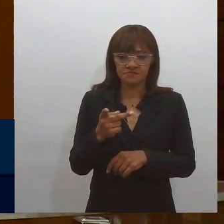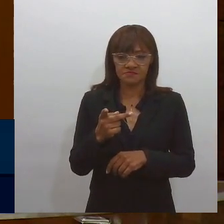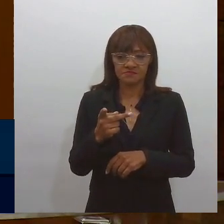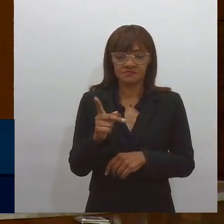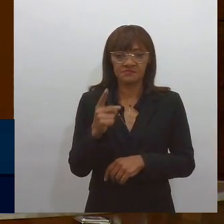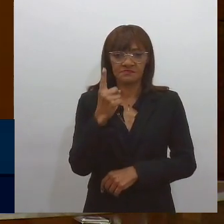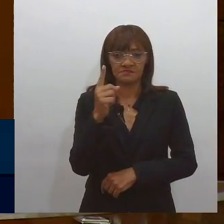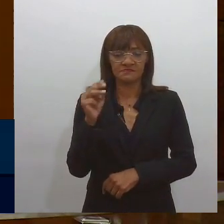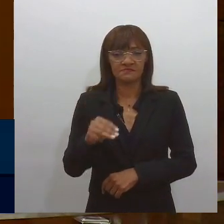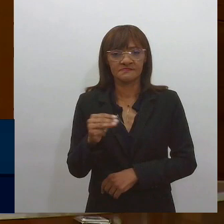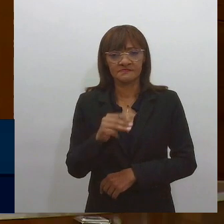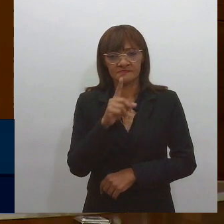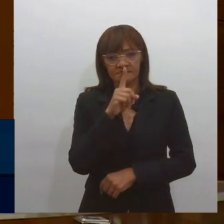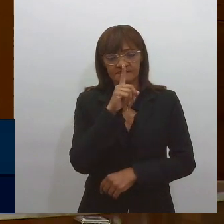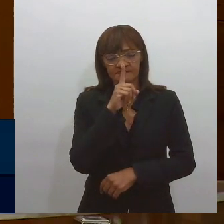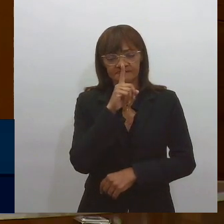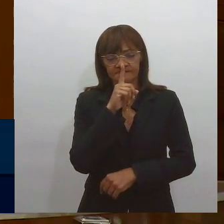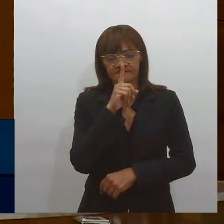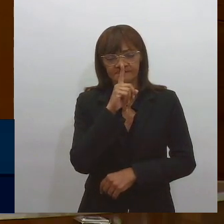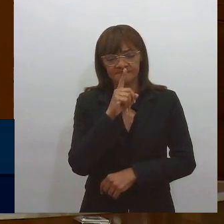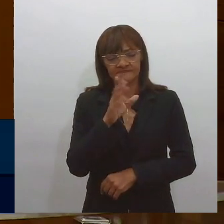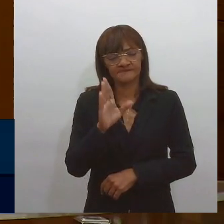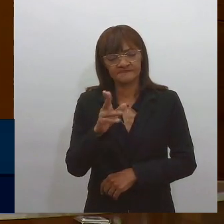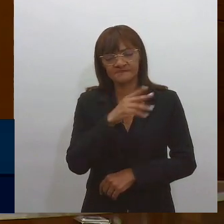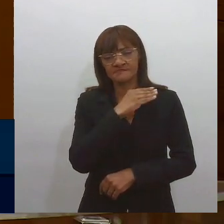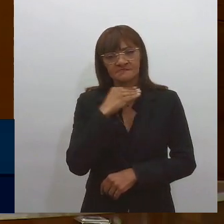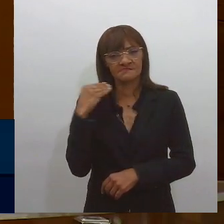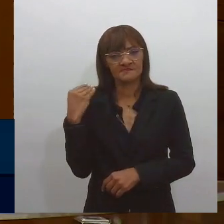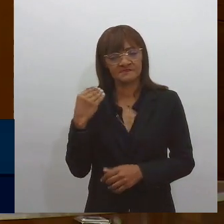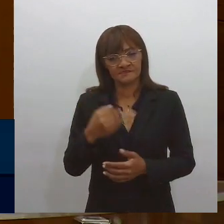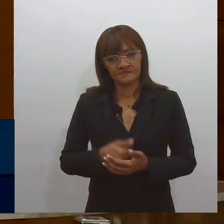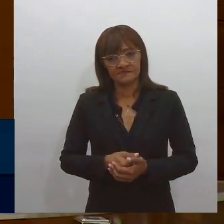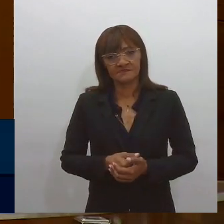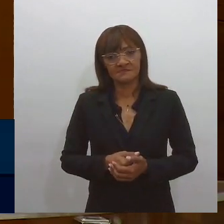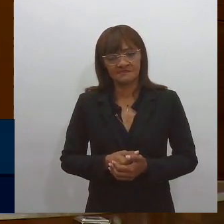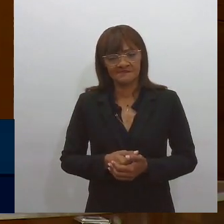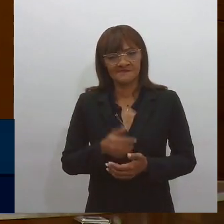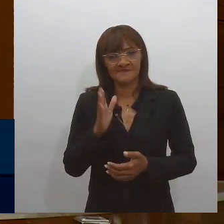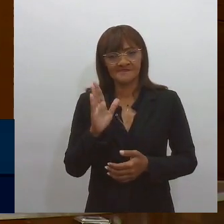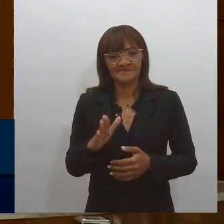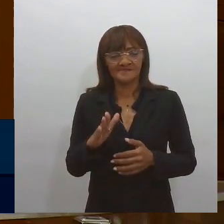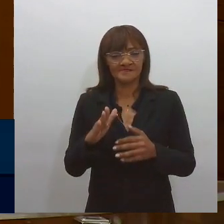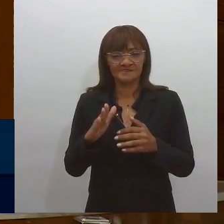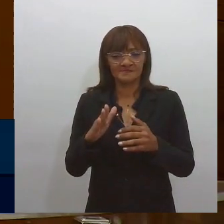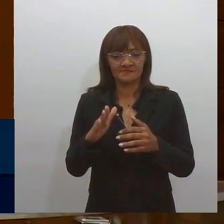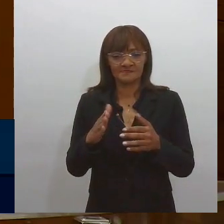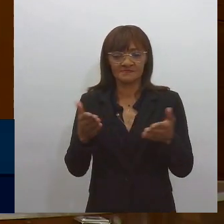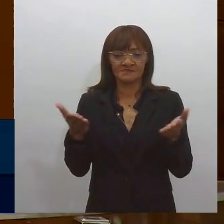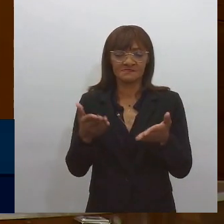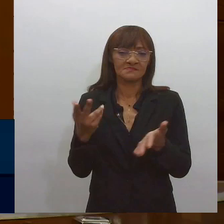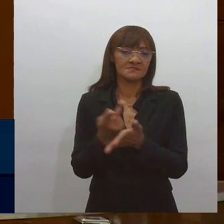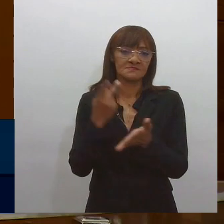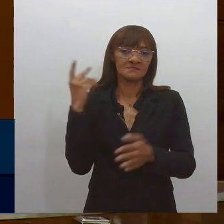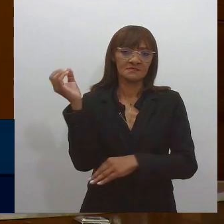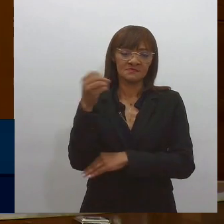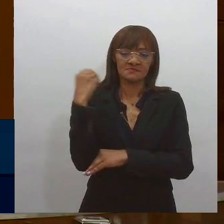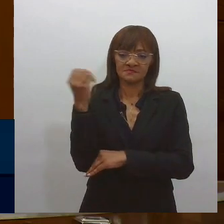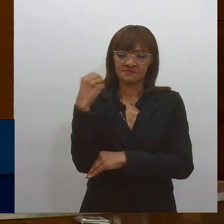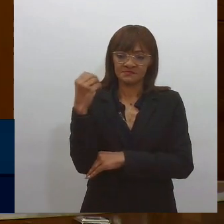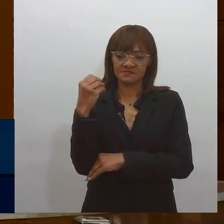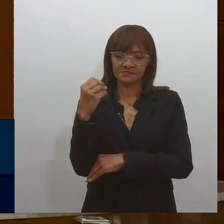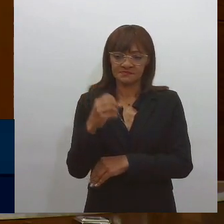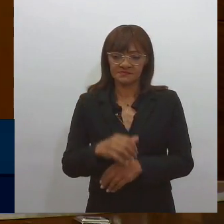que morreram naquele incidente que tá acontecendo no Rio Grande do Sul desde a semana passada era isso que eu tinha para deixar registrado do